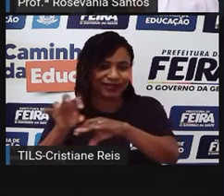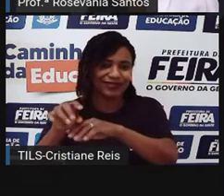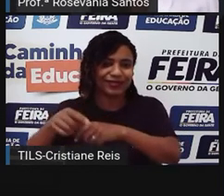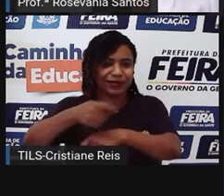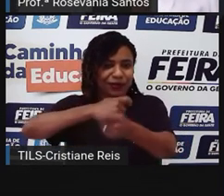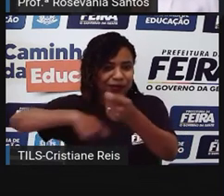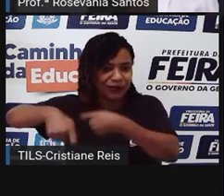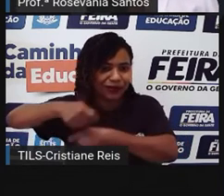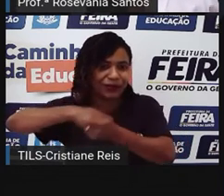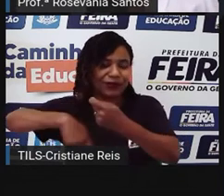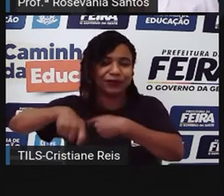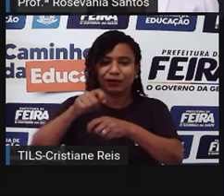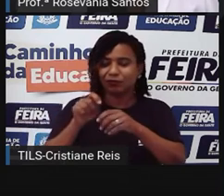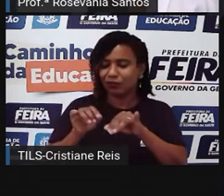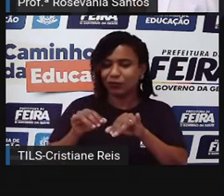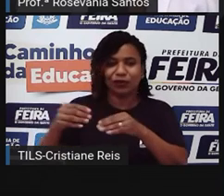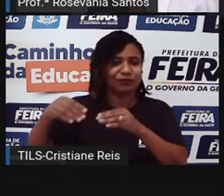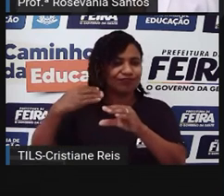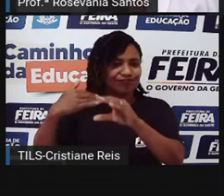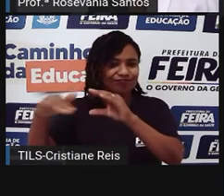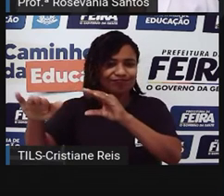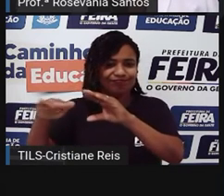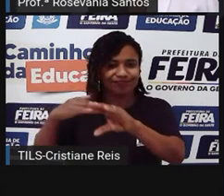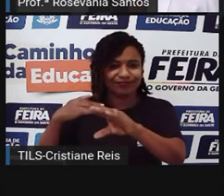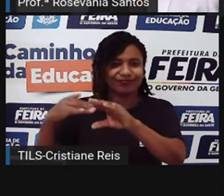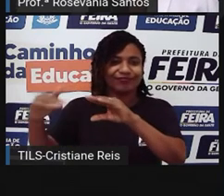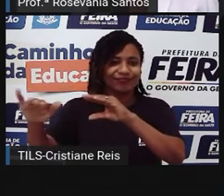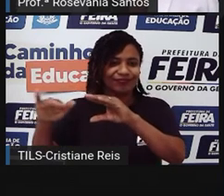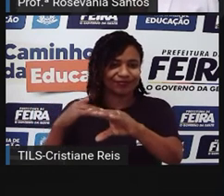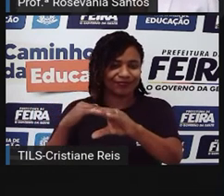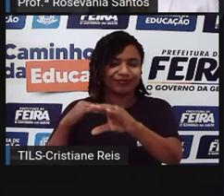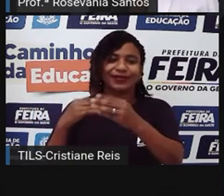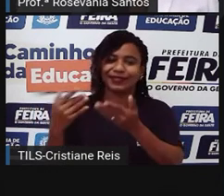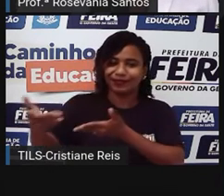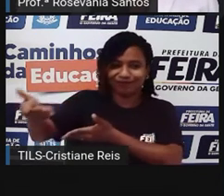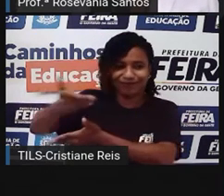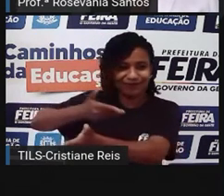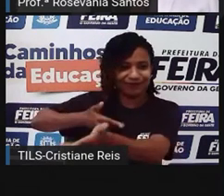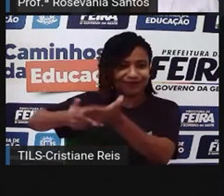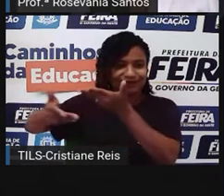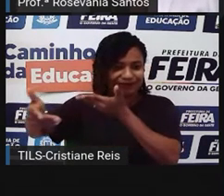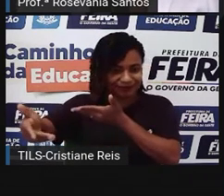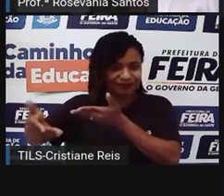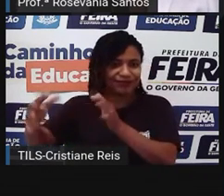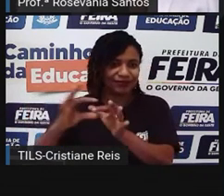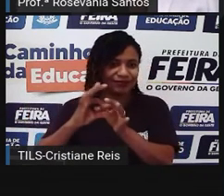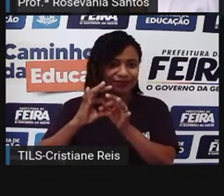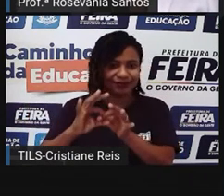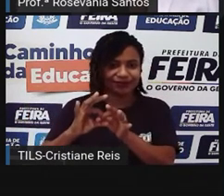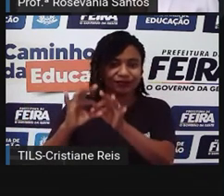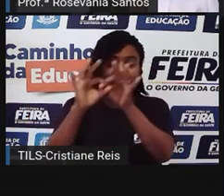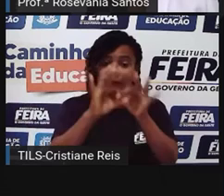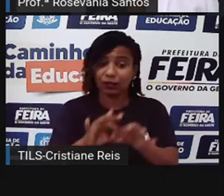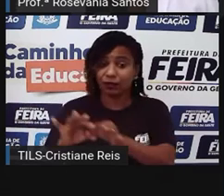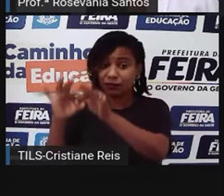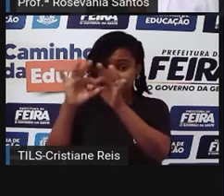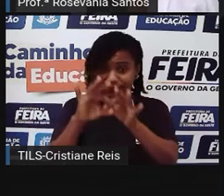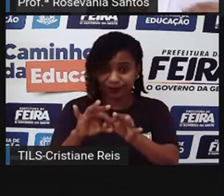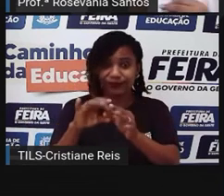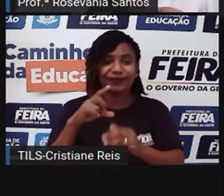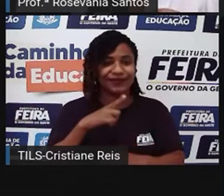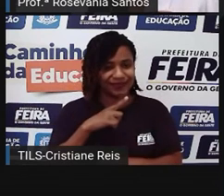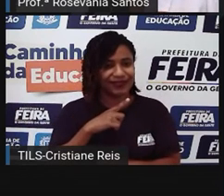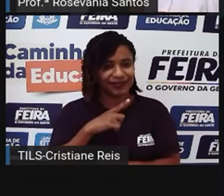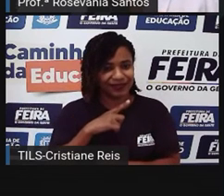de pessoas, de mercadorias. Então, eles se reuniram e também buscaram um certo bem-estar social. Então, ele é hoje tido como